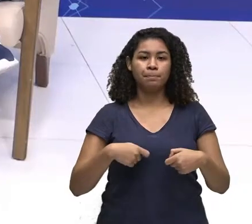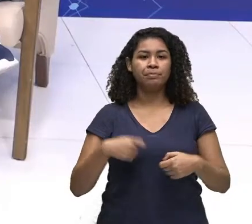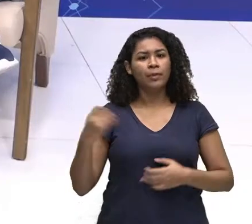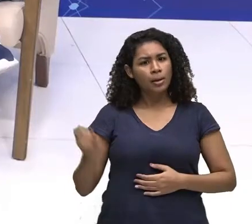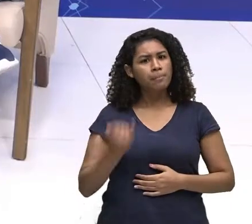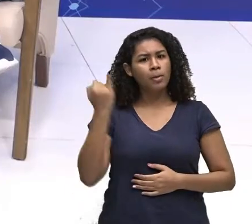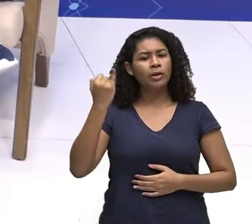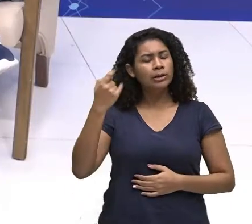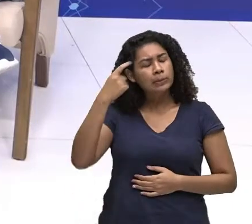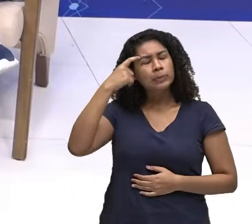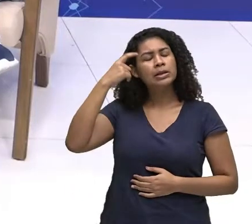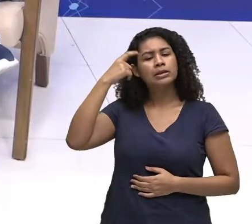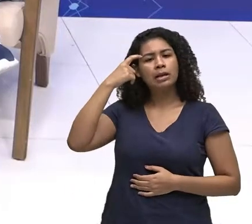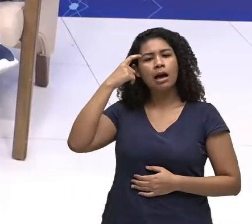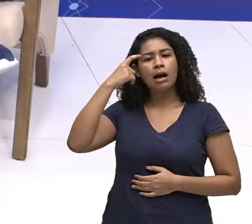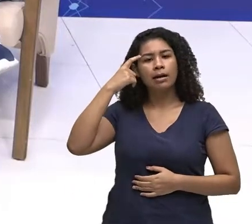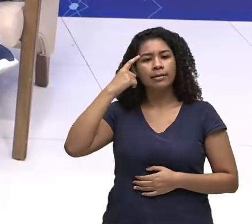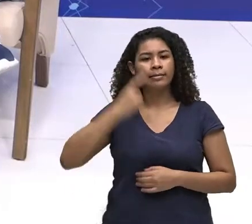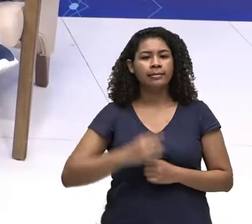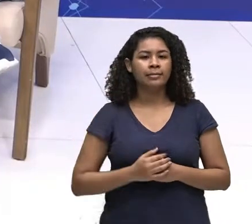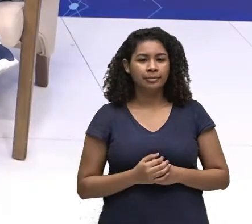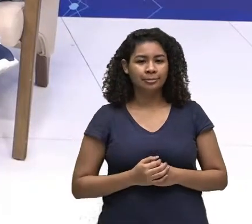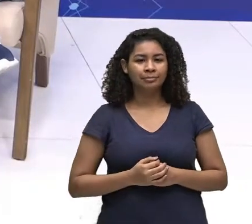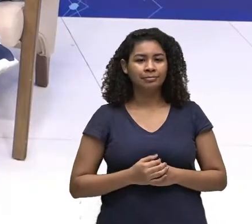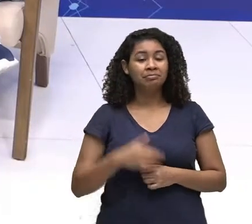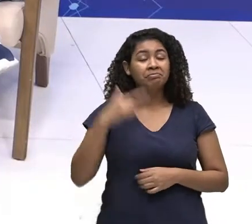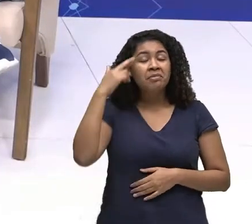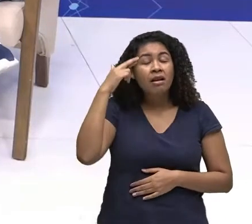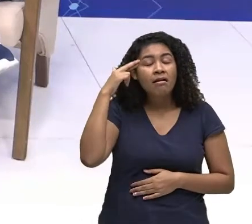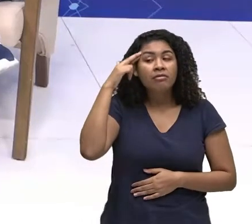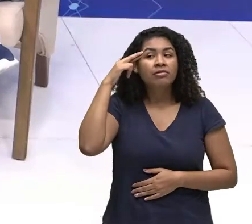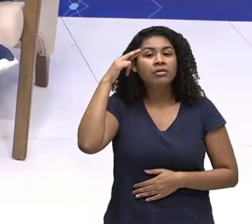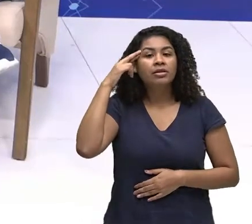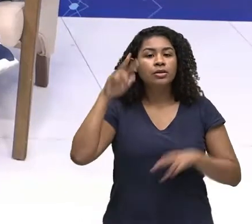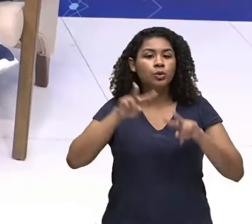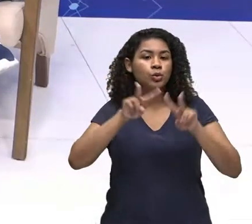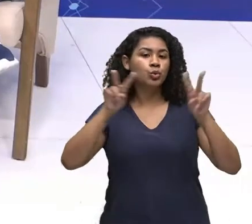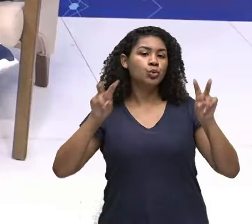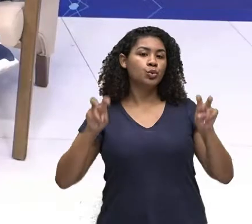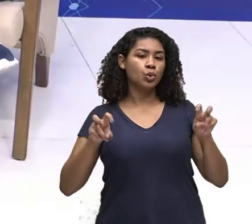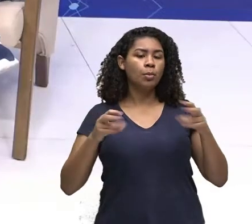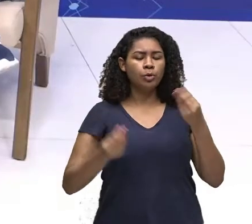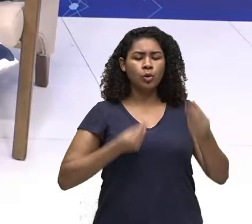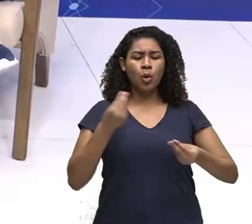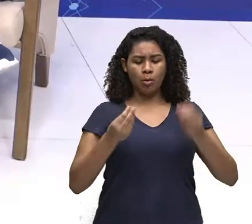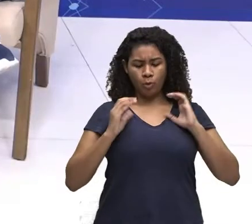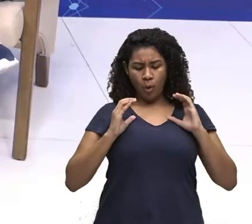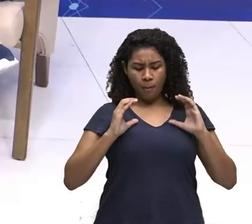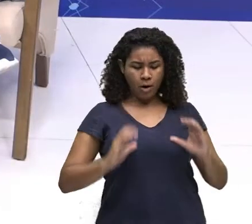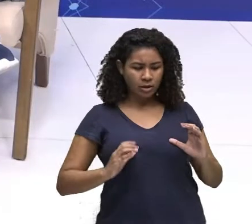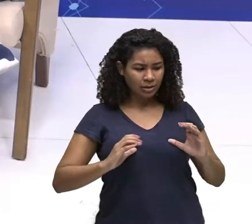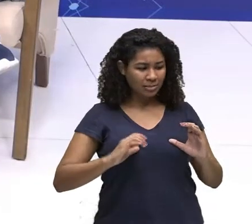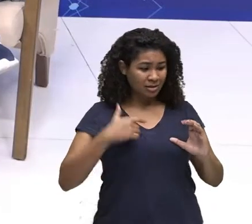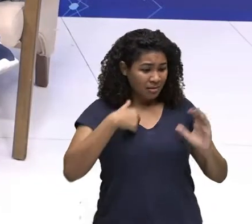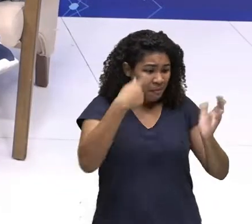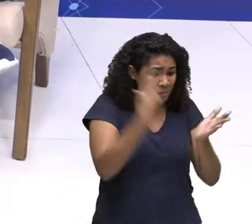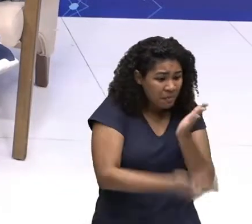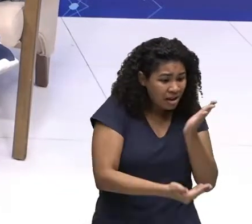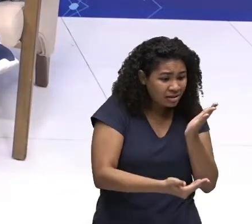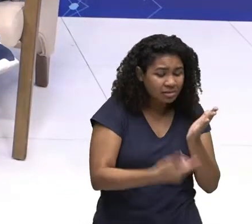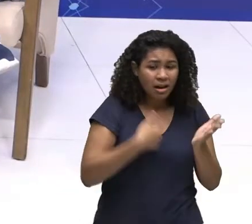esse pensamento, essa reflexão sobre como se portar diante dessa falha,